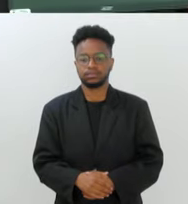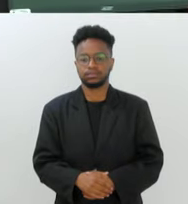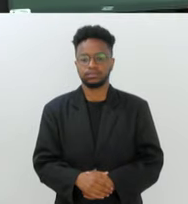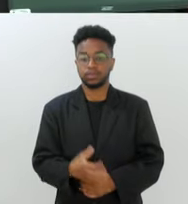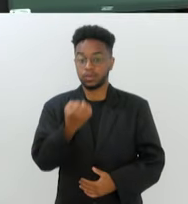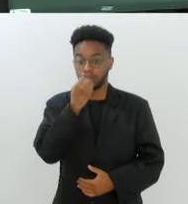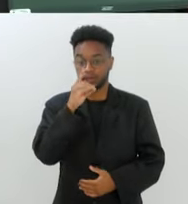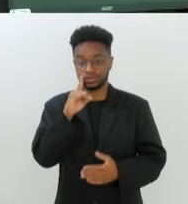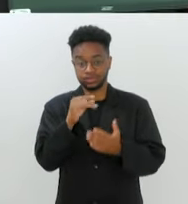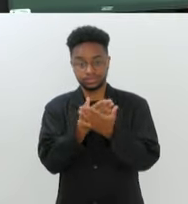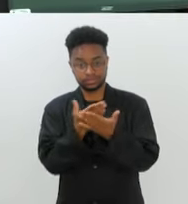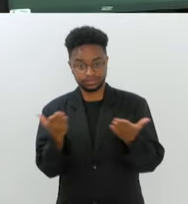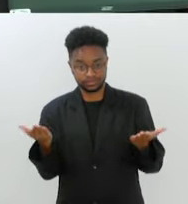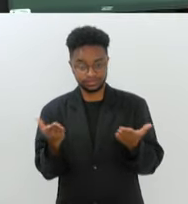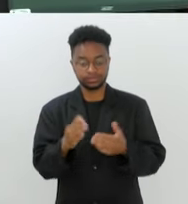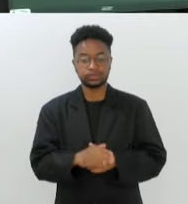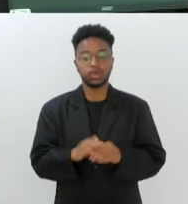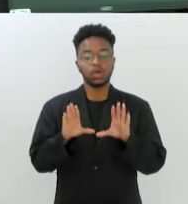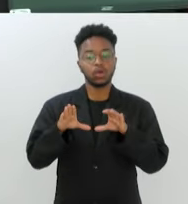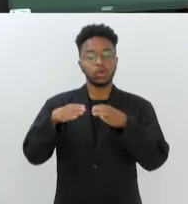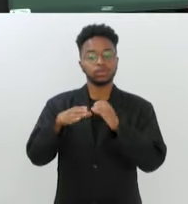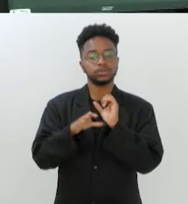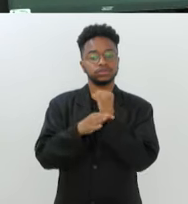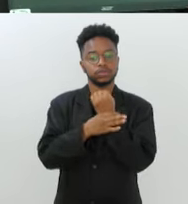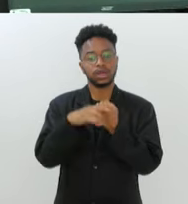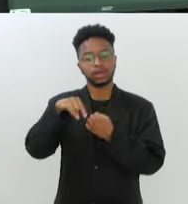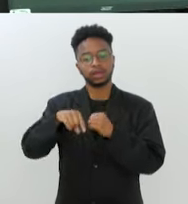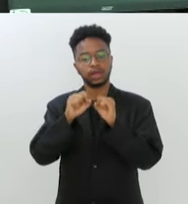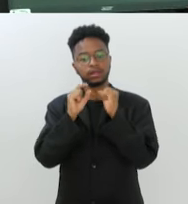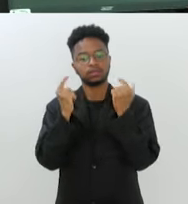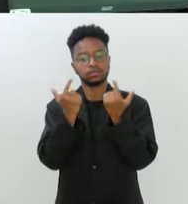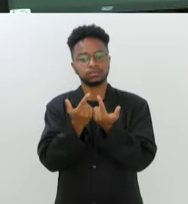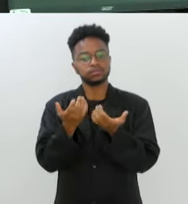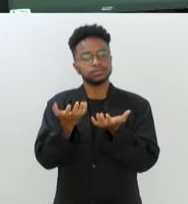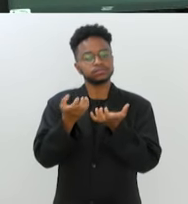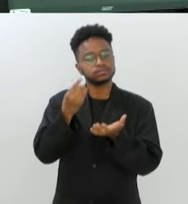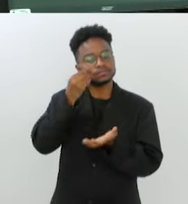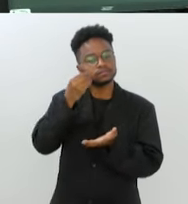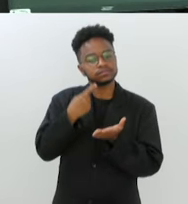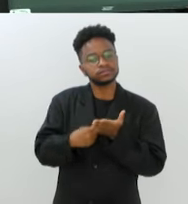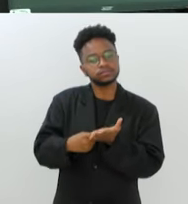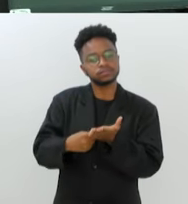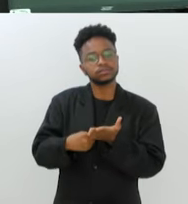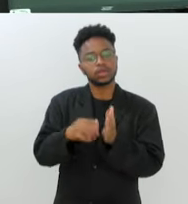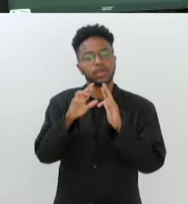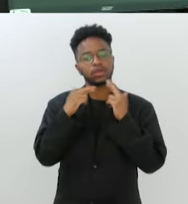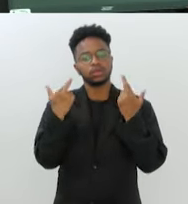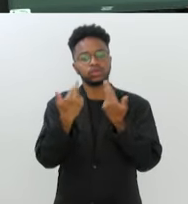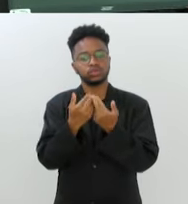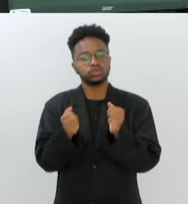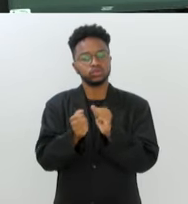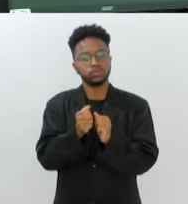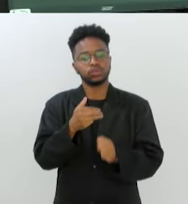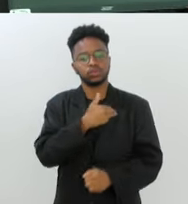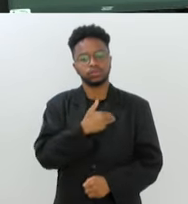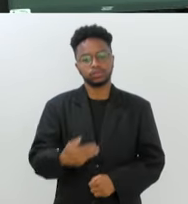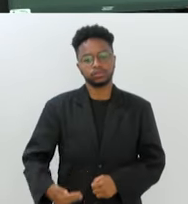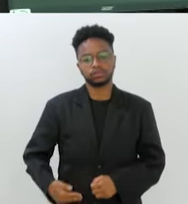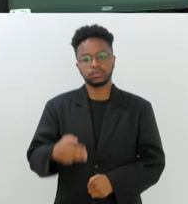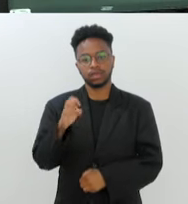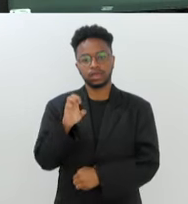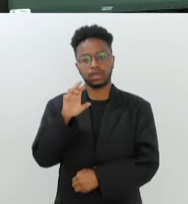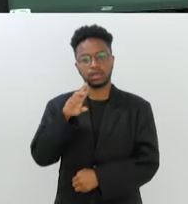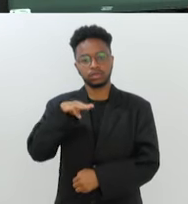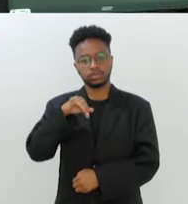Bom dia. A Comissão de Segurança da Alerj quer agendar uma reunião com o ministro Edson Fachin para discutir a arguição